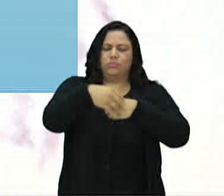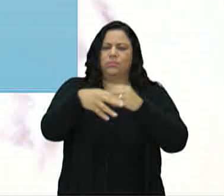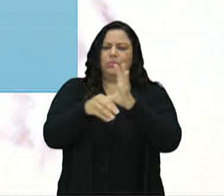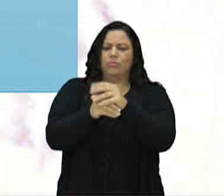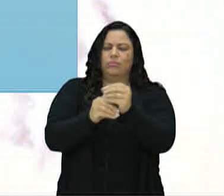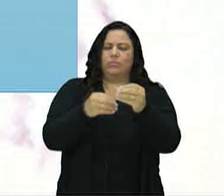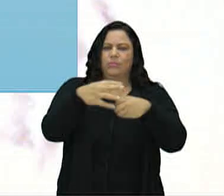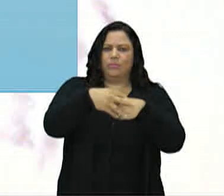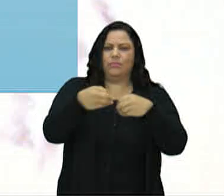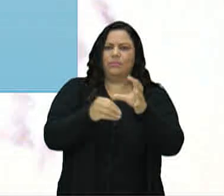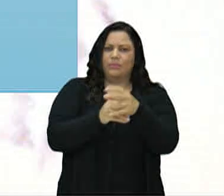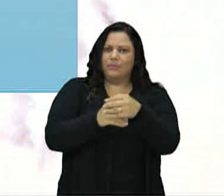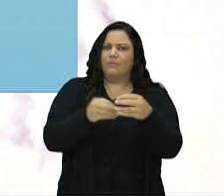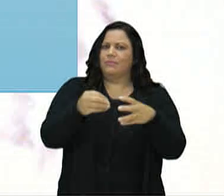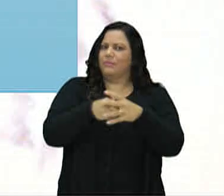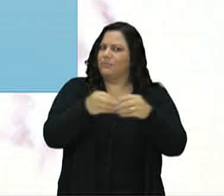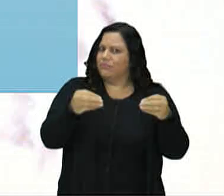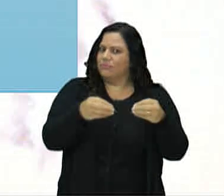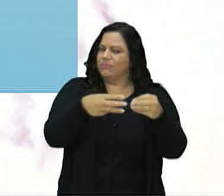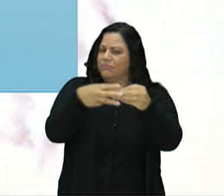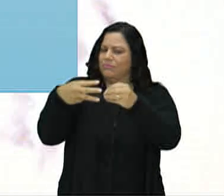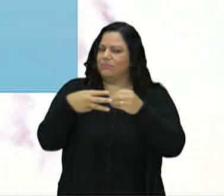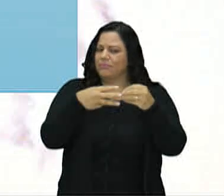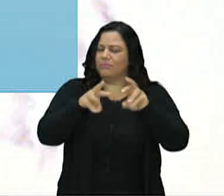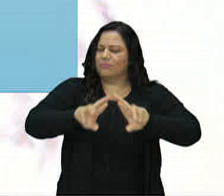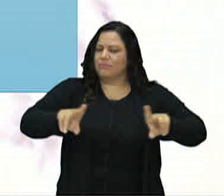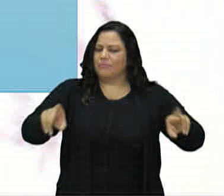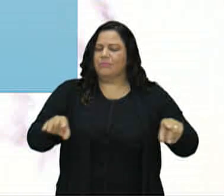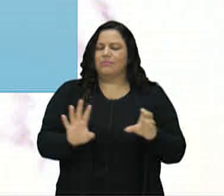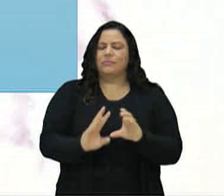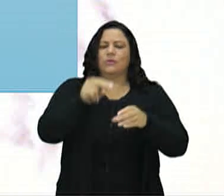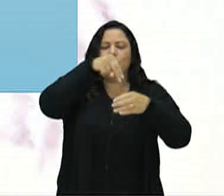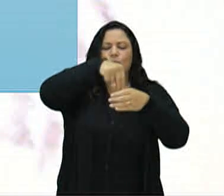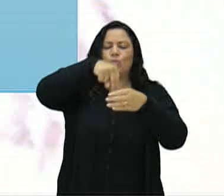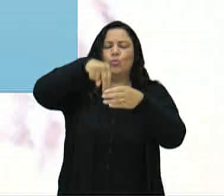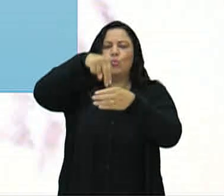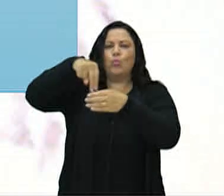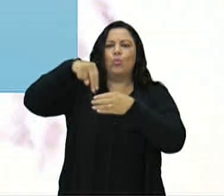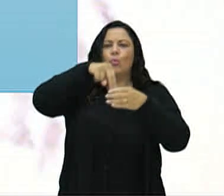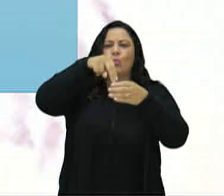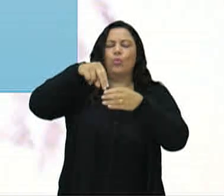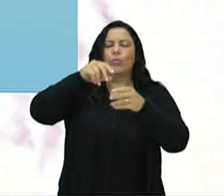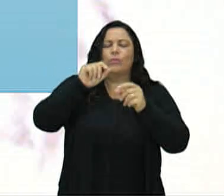duas. Saber quais são os componentes do núcleo, como operam e como estão envolvidos nesses